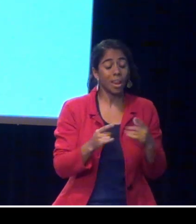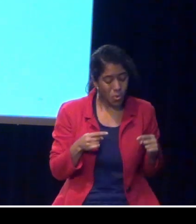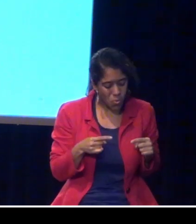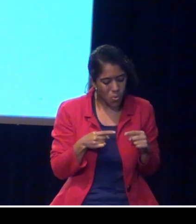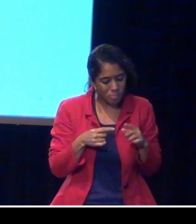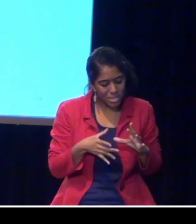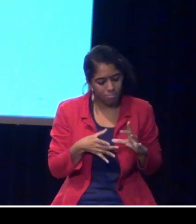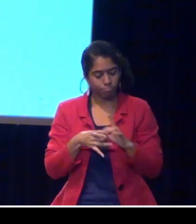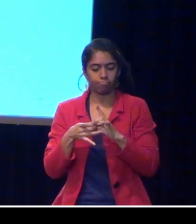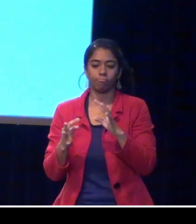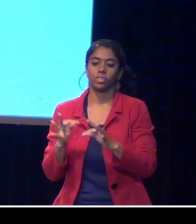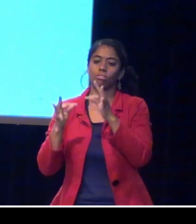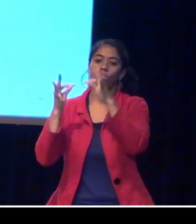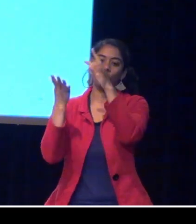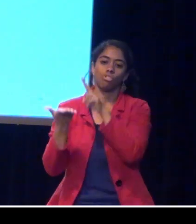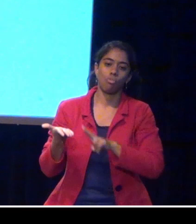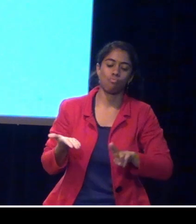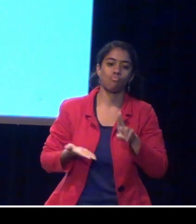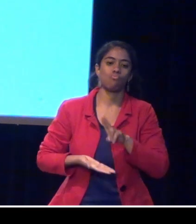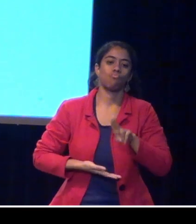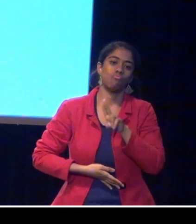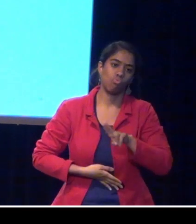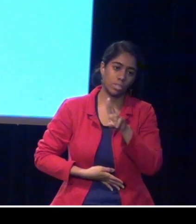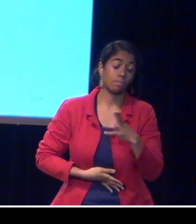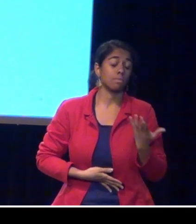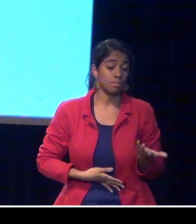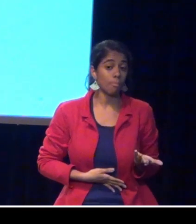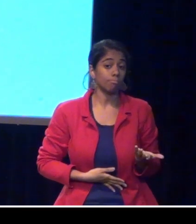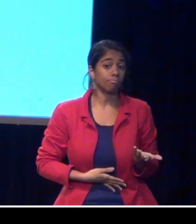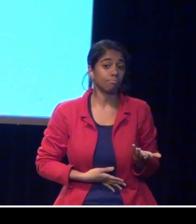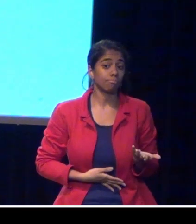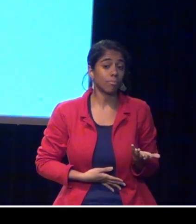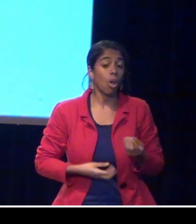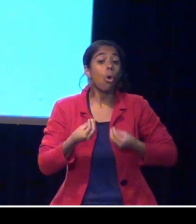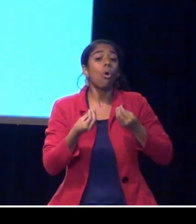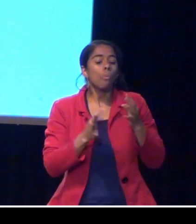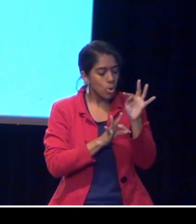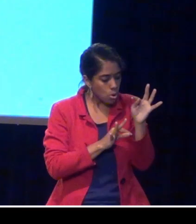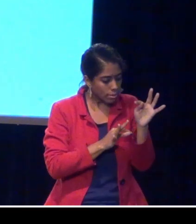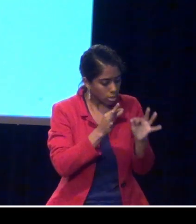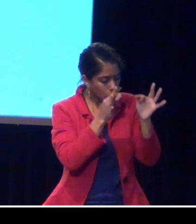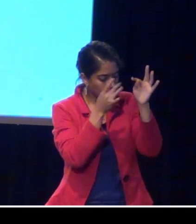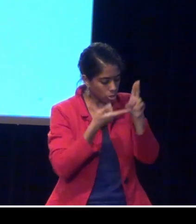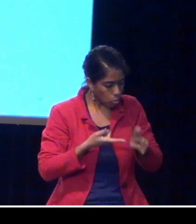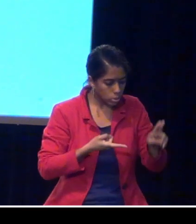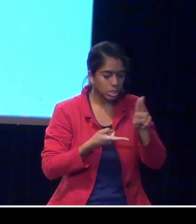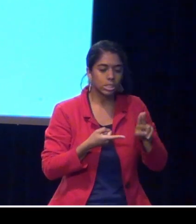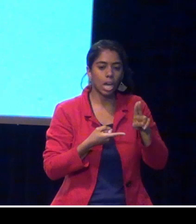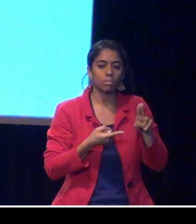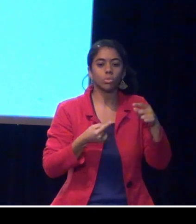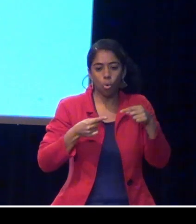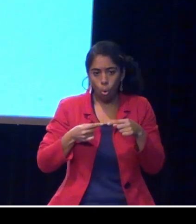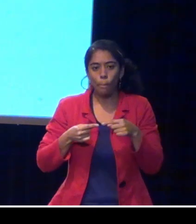tecnologia, né? Como usar a tecnologia, né, em situações planejadas